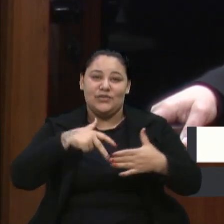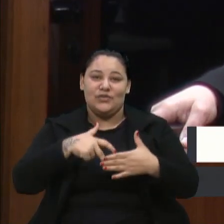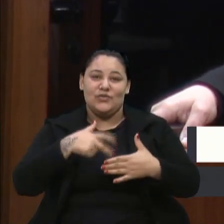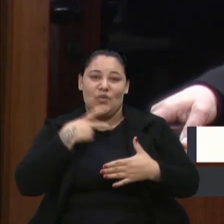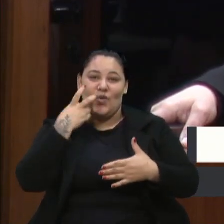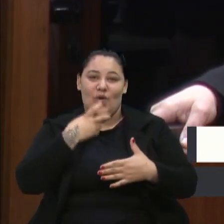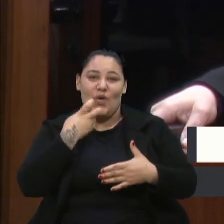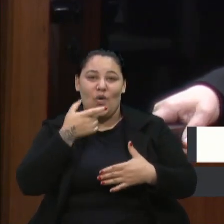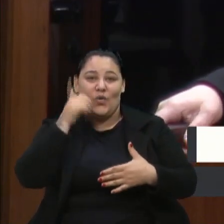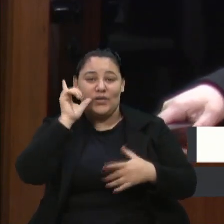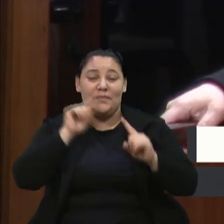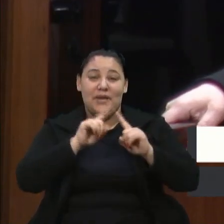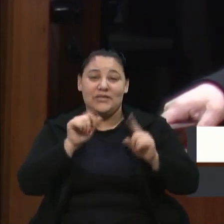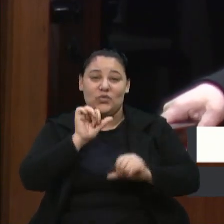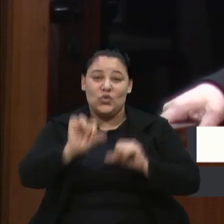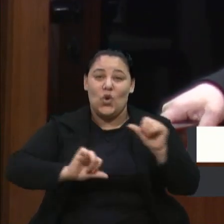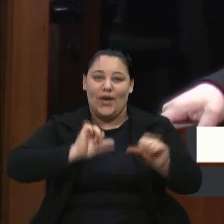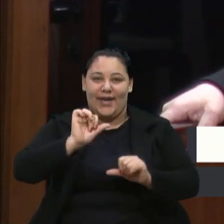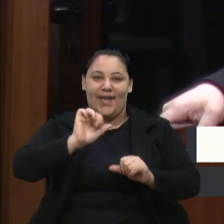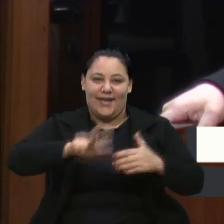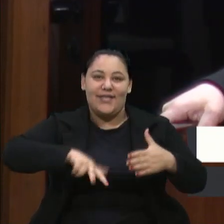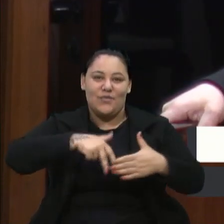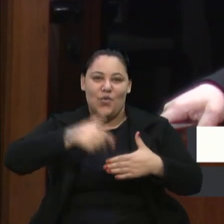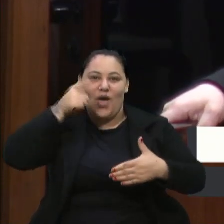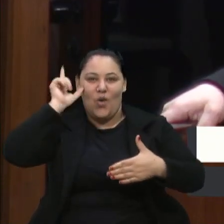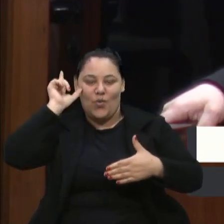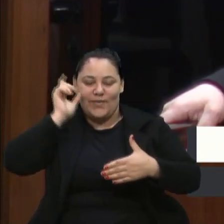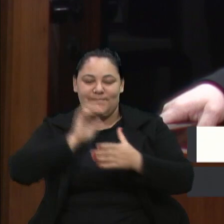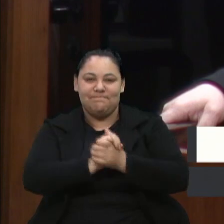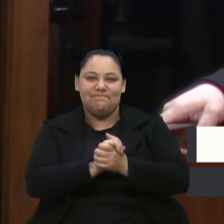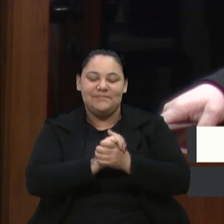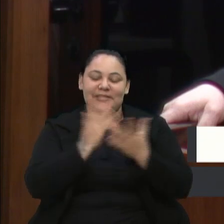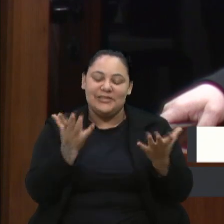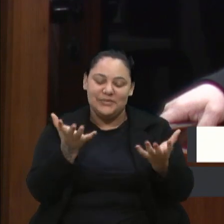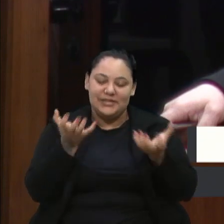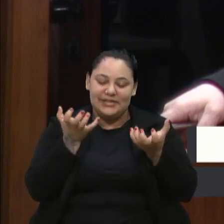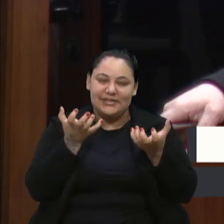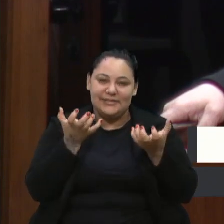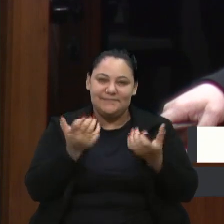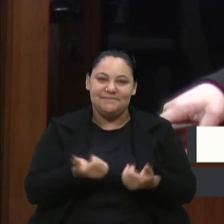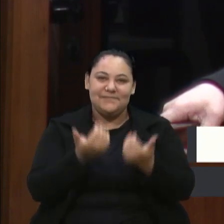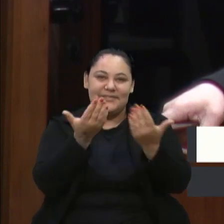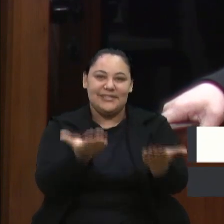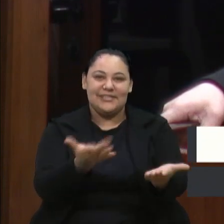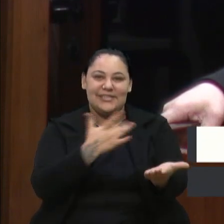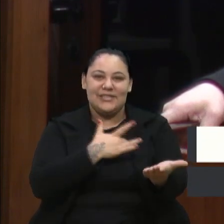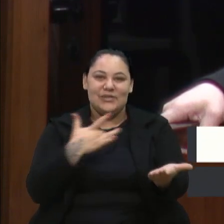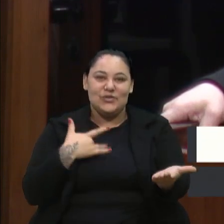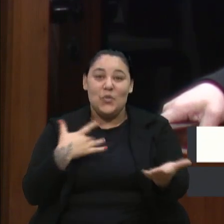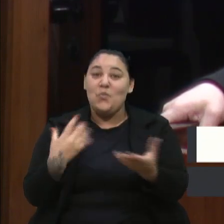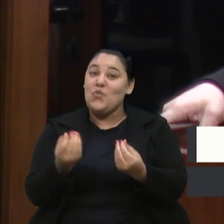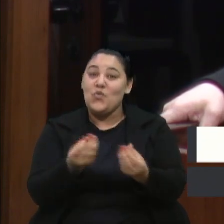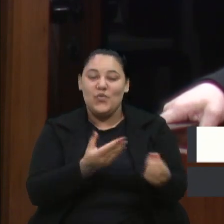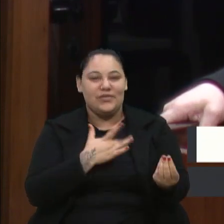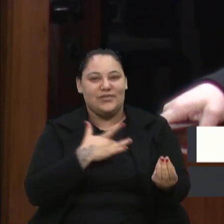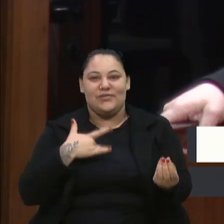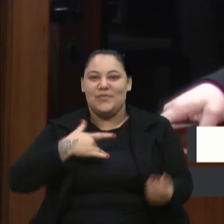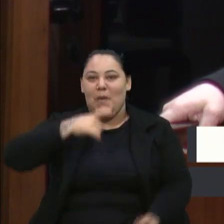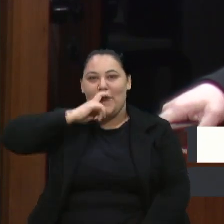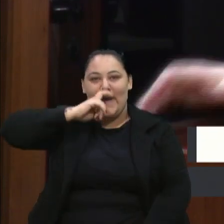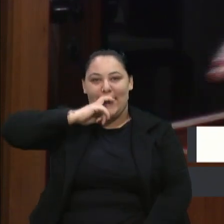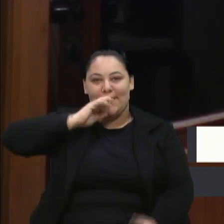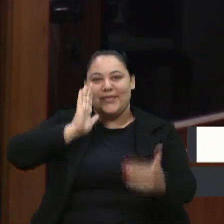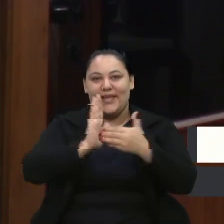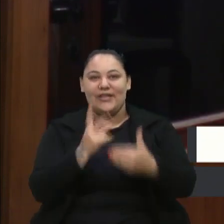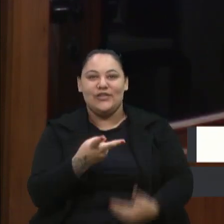negociação de grande expediente. E lhe desejo saúde, muita saúde, para que em março de